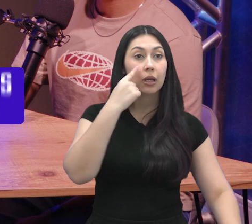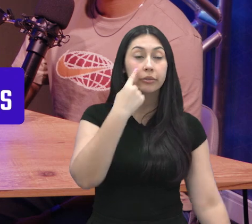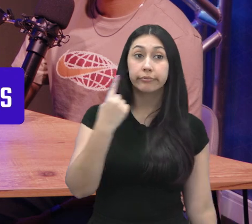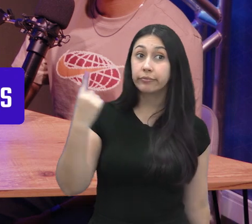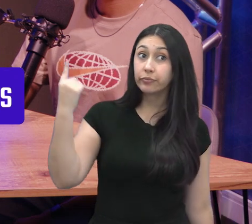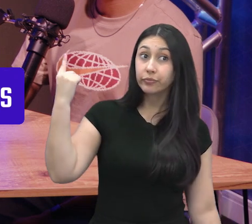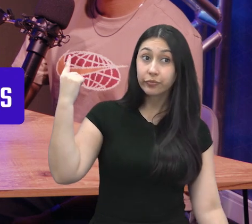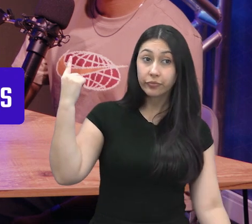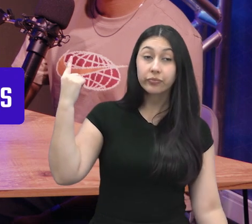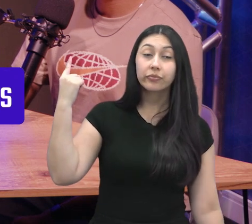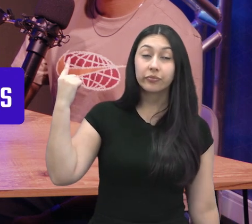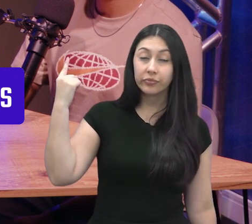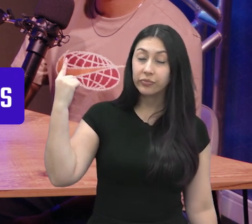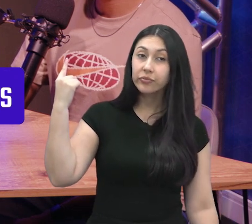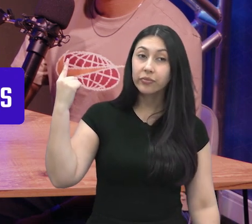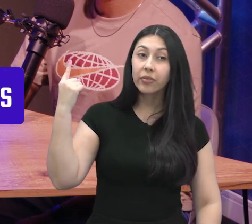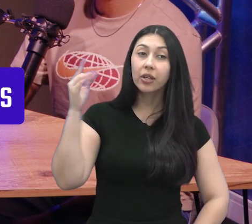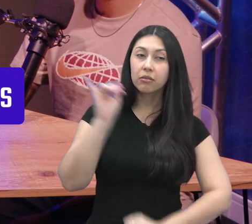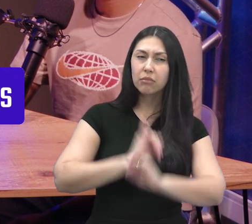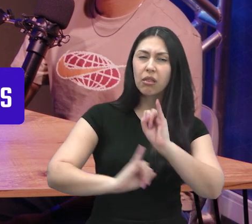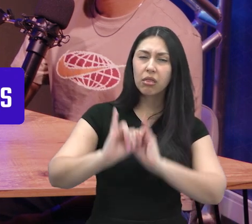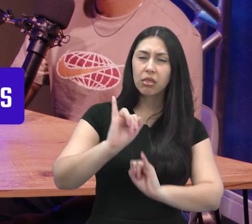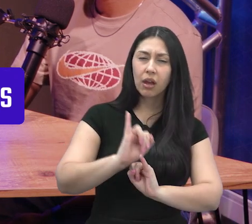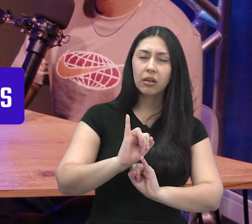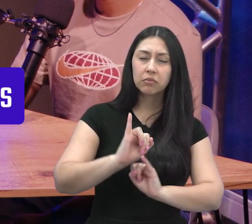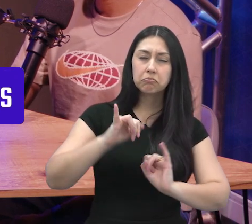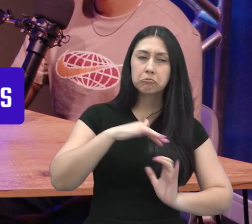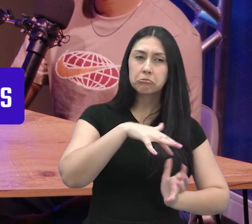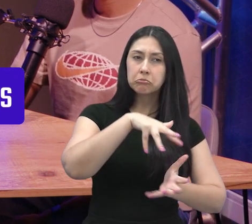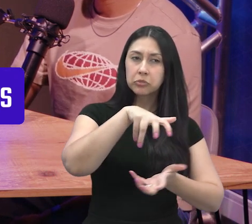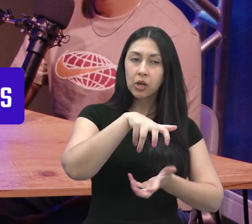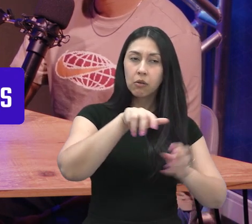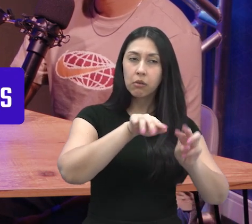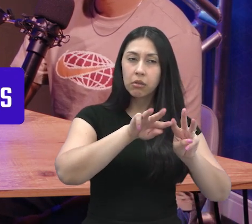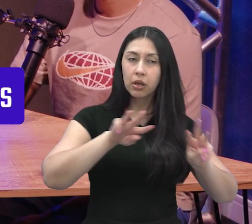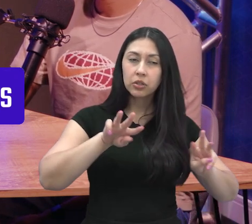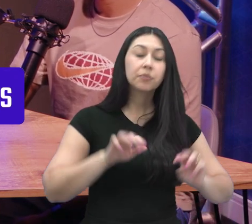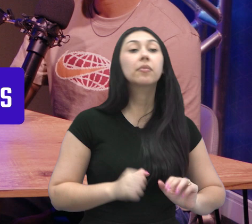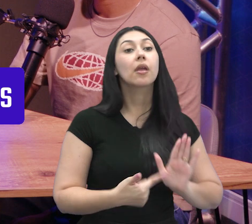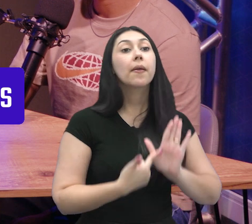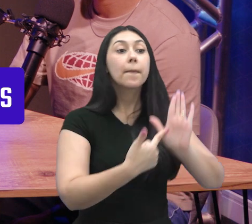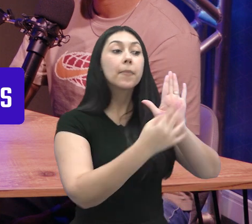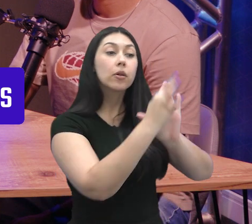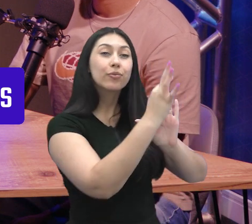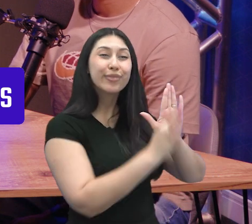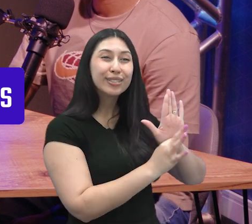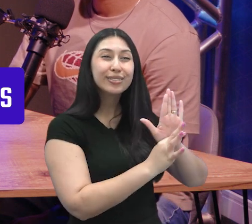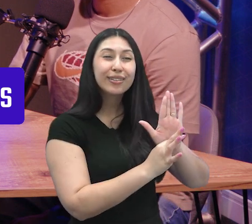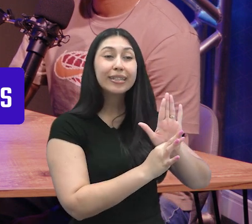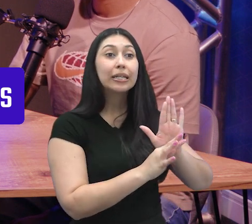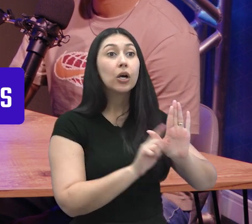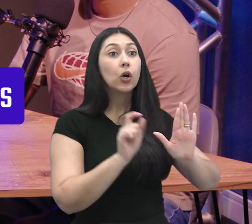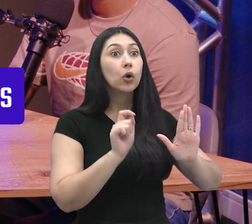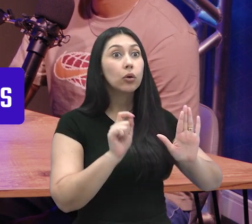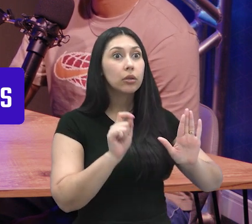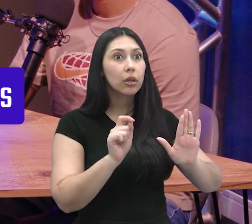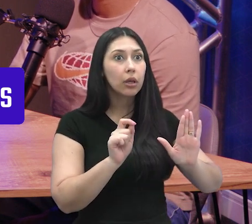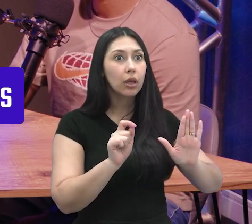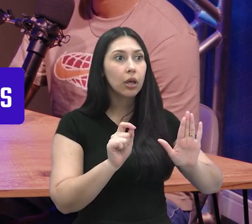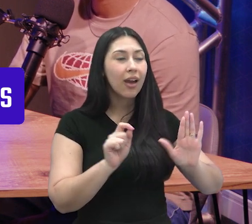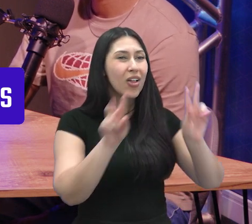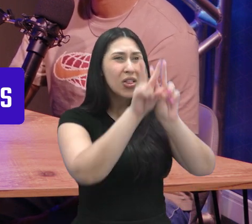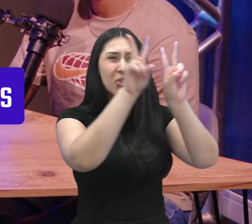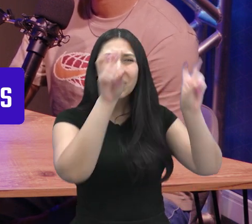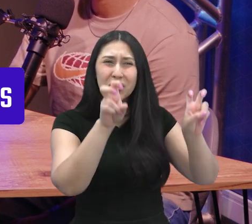Human Behavior, né, que é um site internacional, e ele traz um texto, né, sobre a negatividade impulsiona o consumo